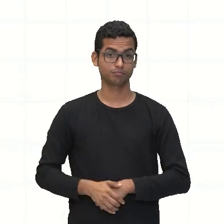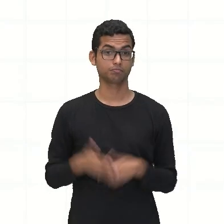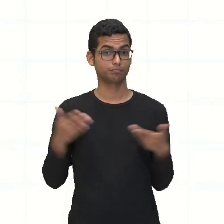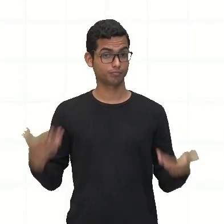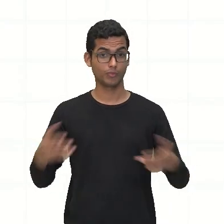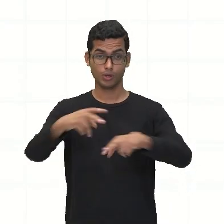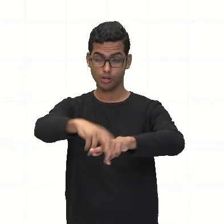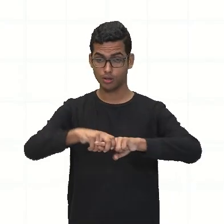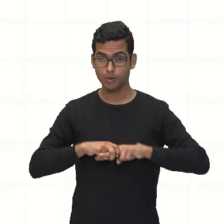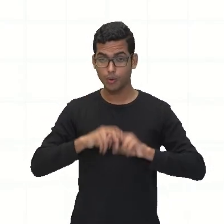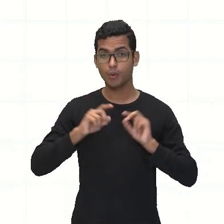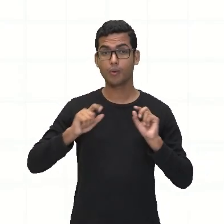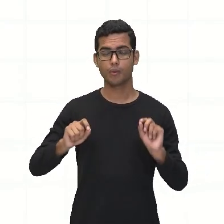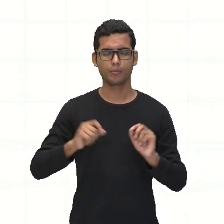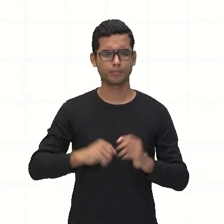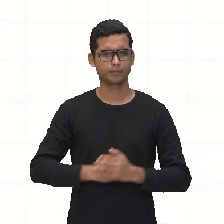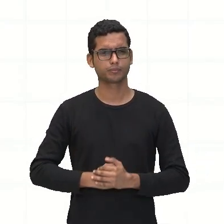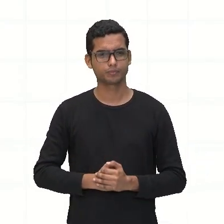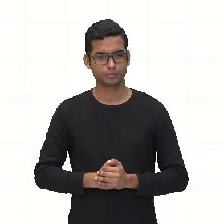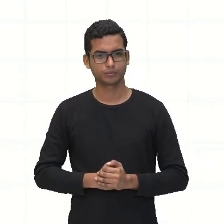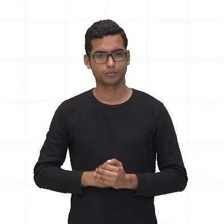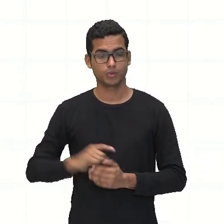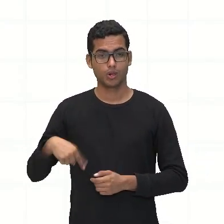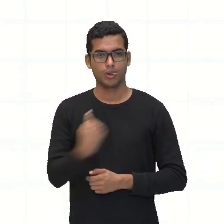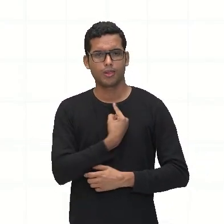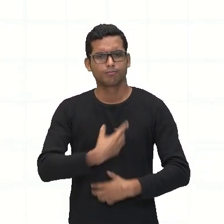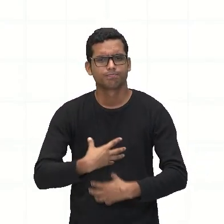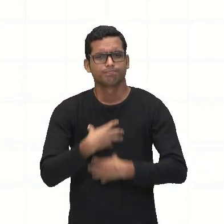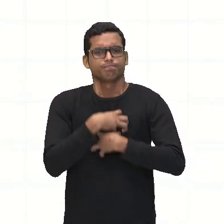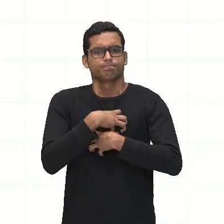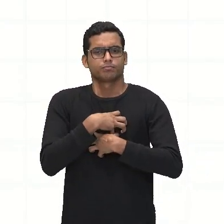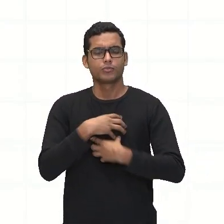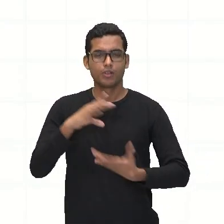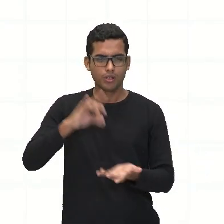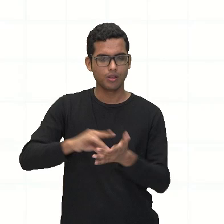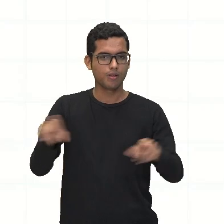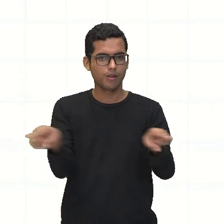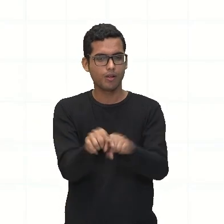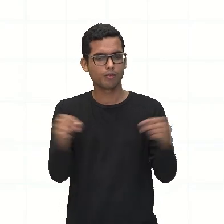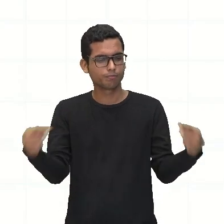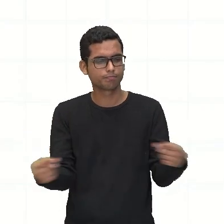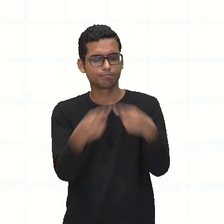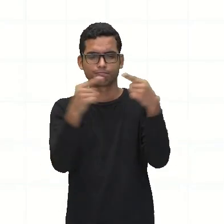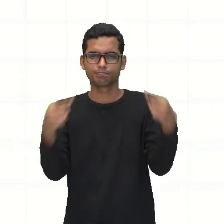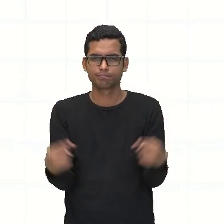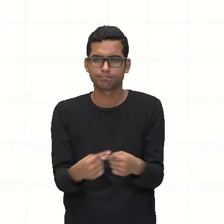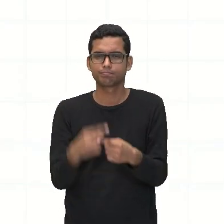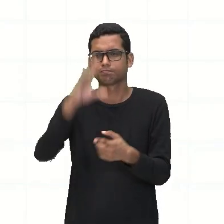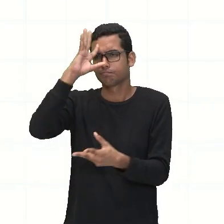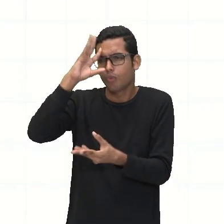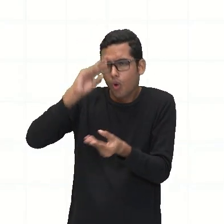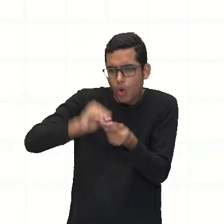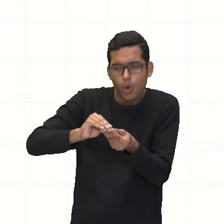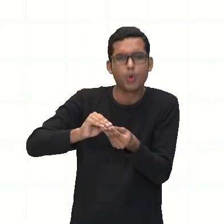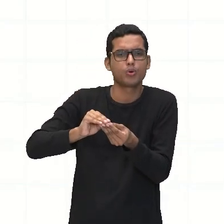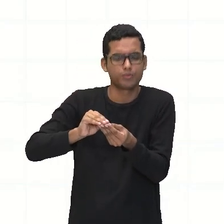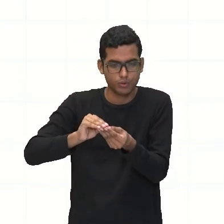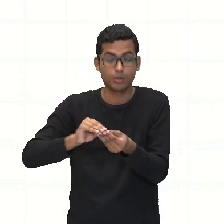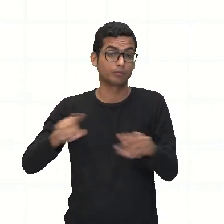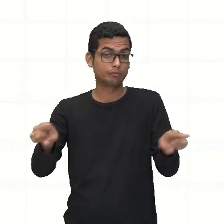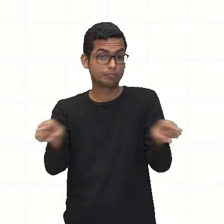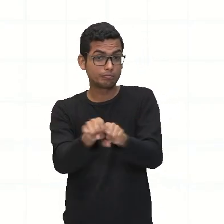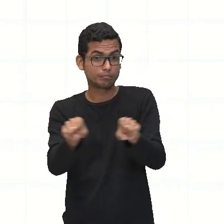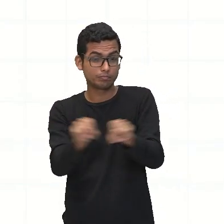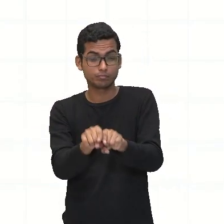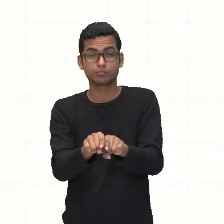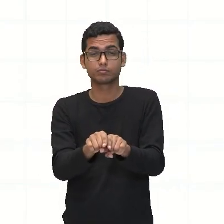né? Da circunstância de que o nosso espírito associa, né? Faz essa associação e